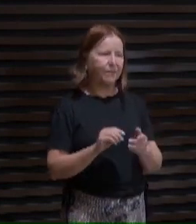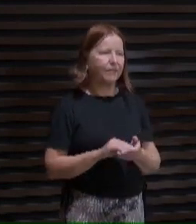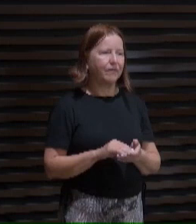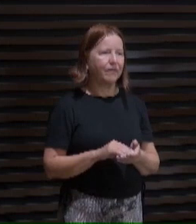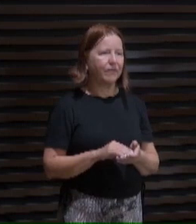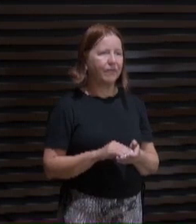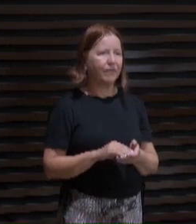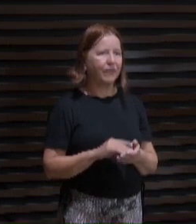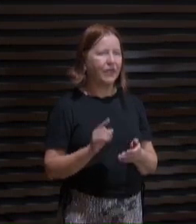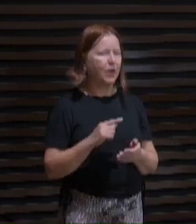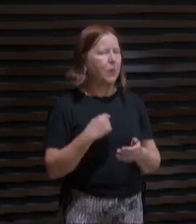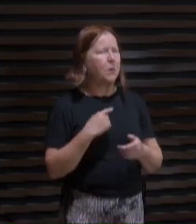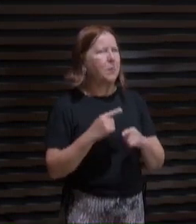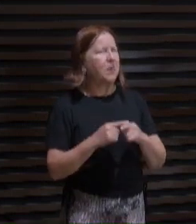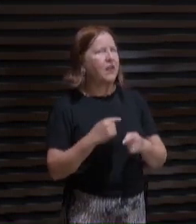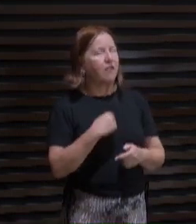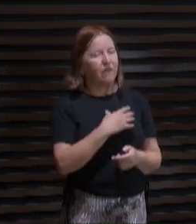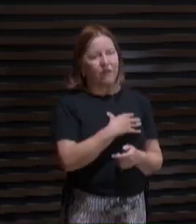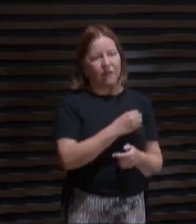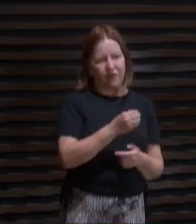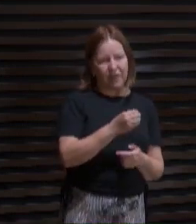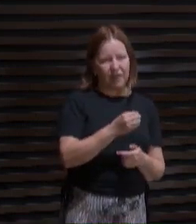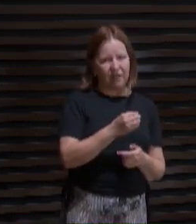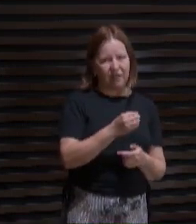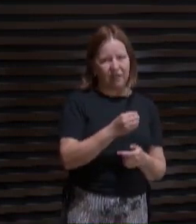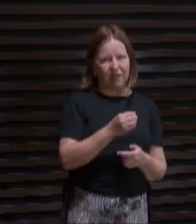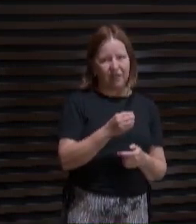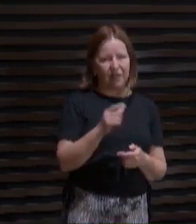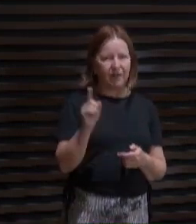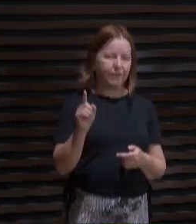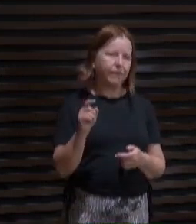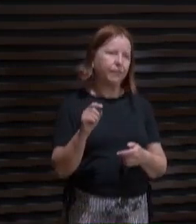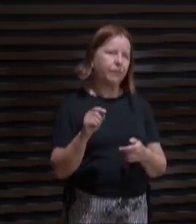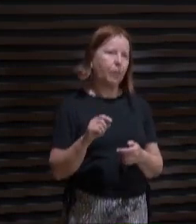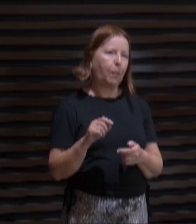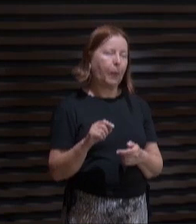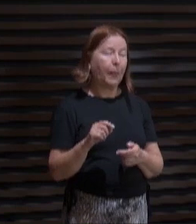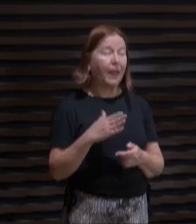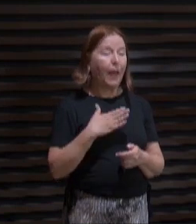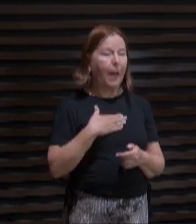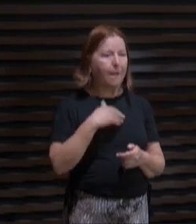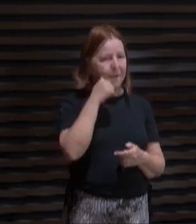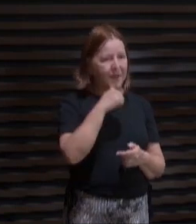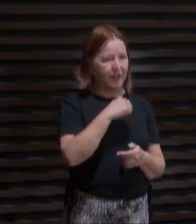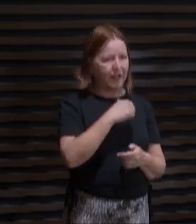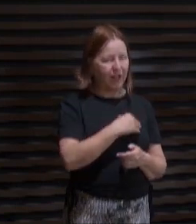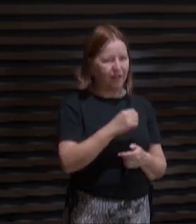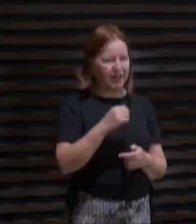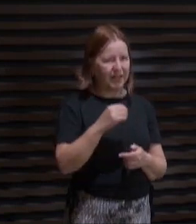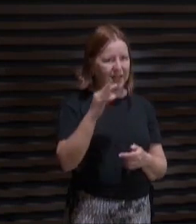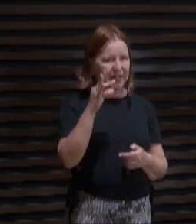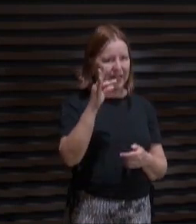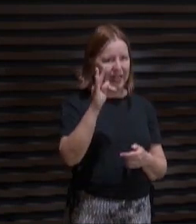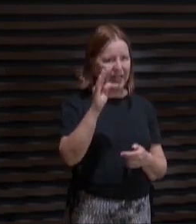não é porque eu sou filho de fulano que eu nasço. A Thelma, minha filha, ela vai ser salva